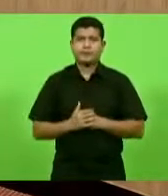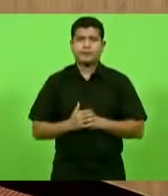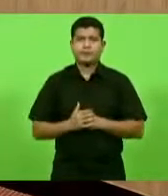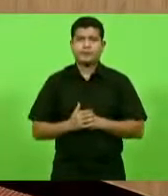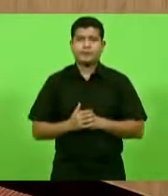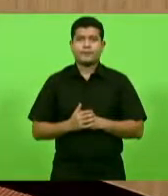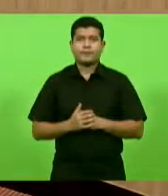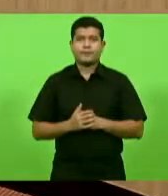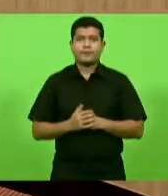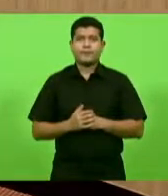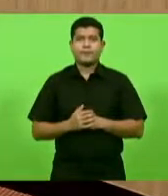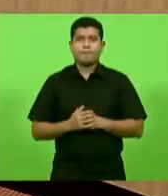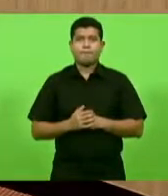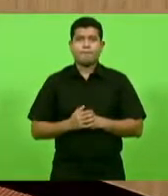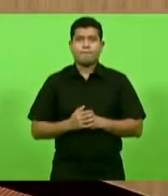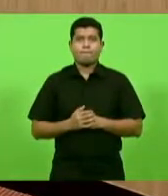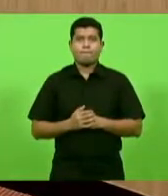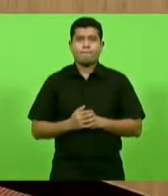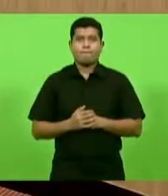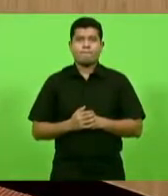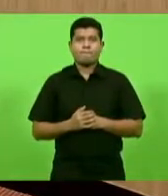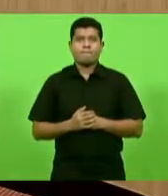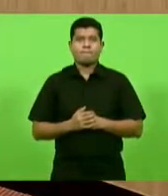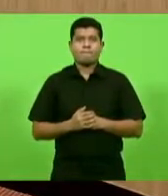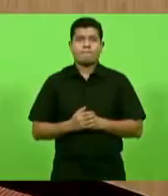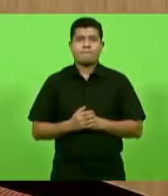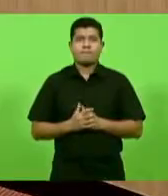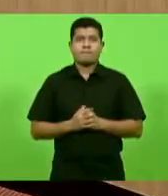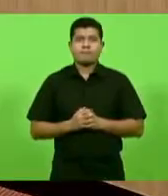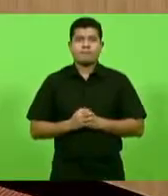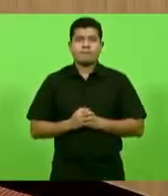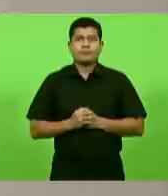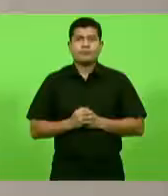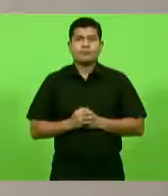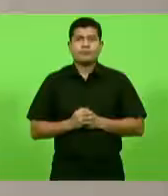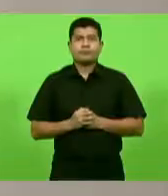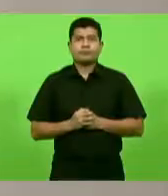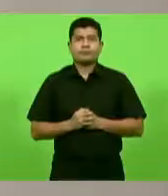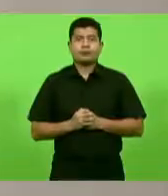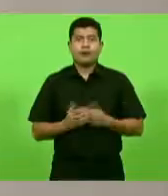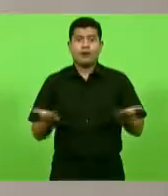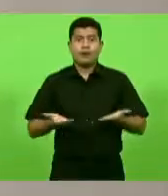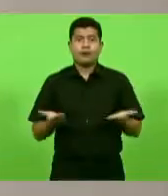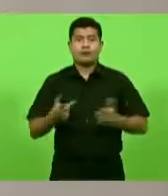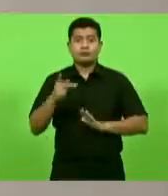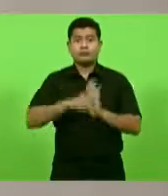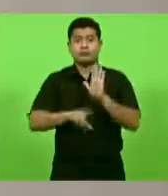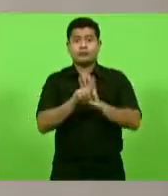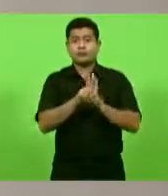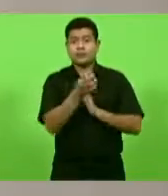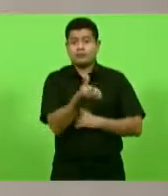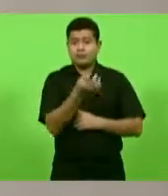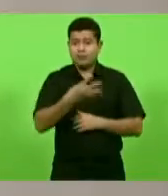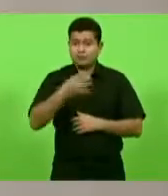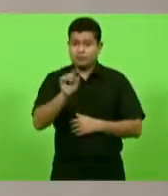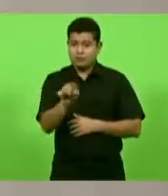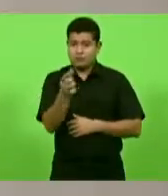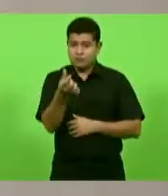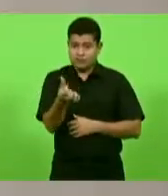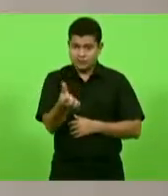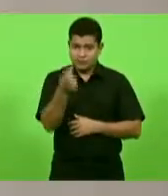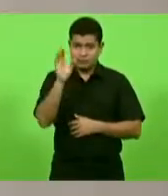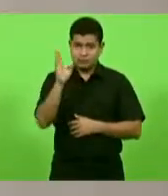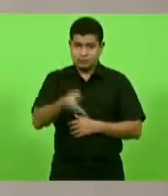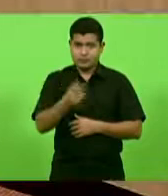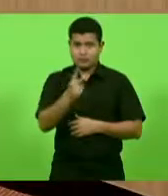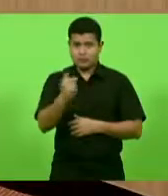Vossa Excelência está, presidente, Vossa Excelência está colocando. Estou colocando em votação o projeto de lei 64.6/2021. Com